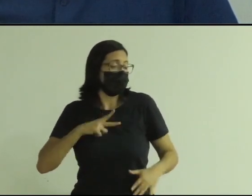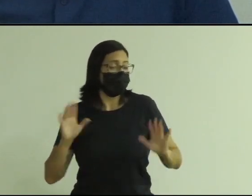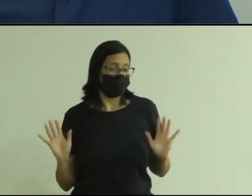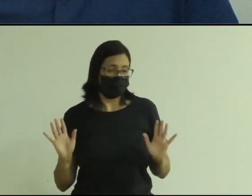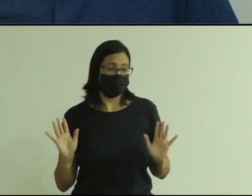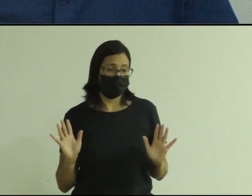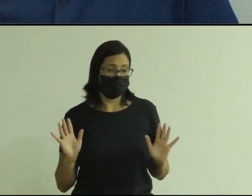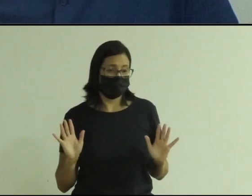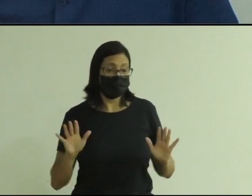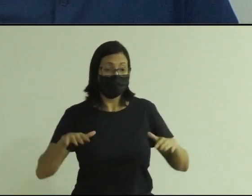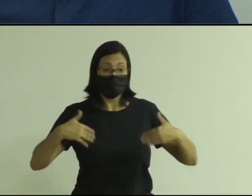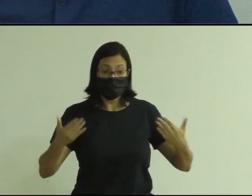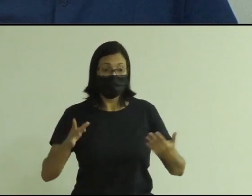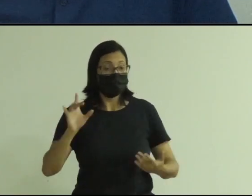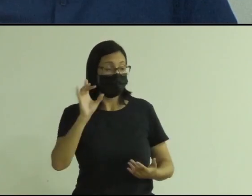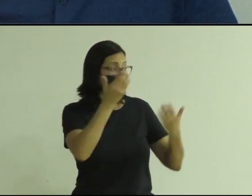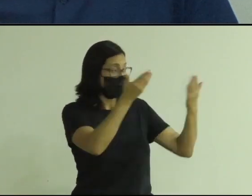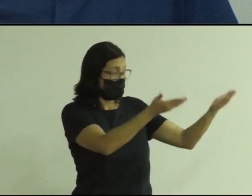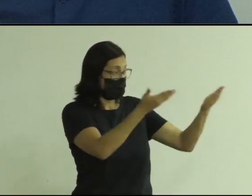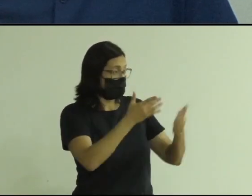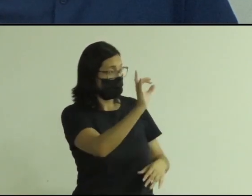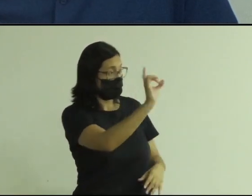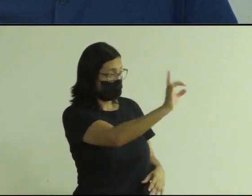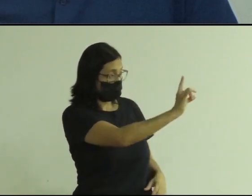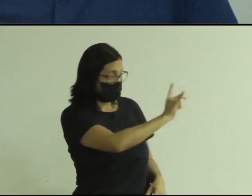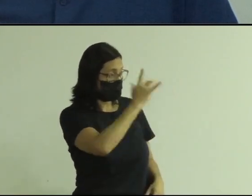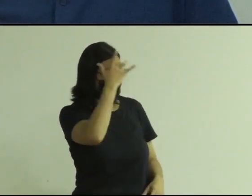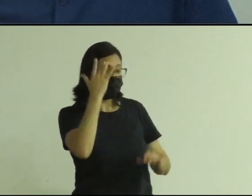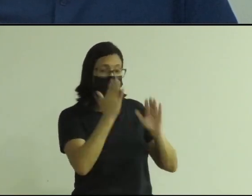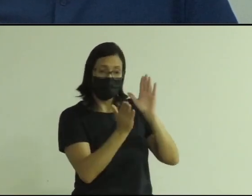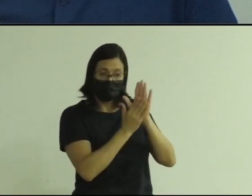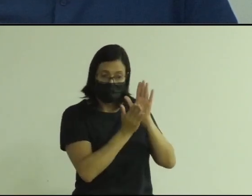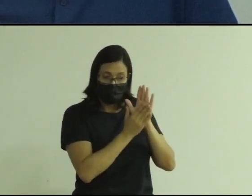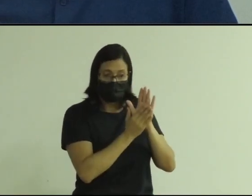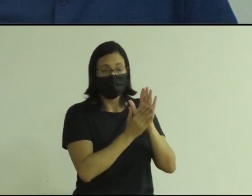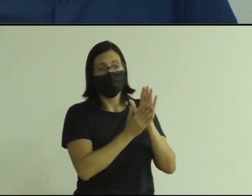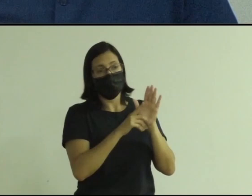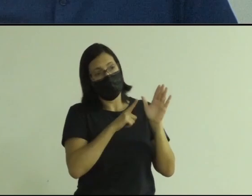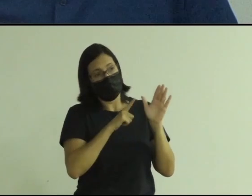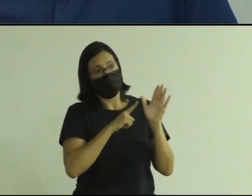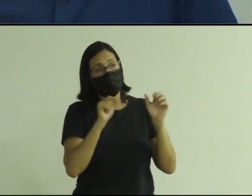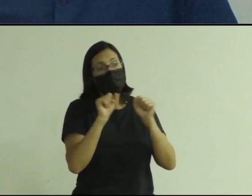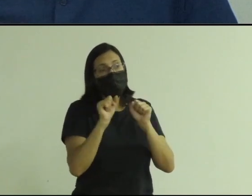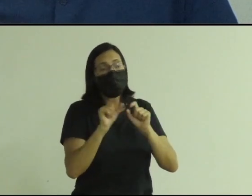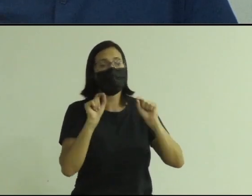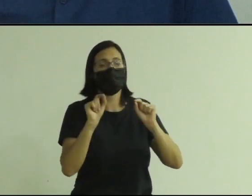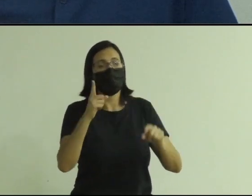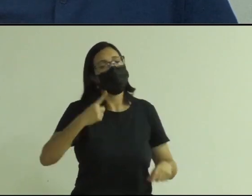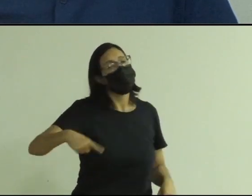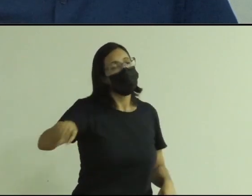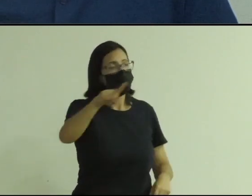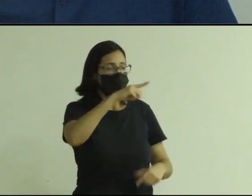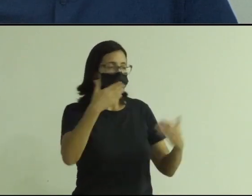dessas pessoas foram convidadas, foi com essa proposta e com esse propósito, fazer com que vocês que estão nos